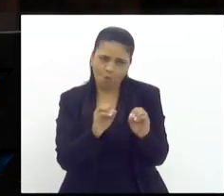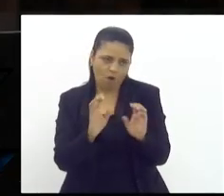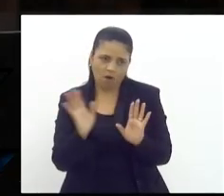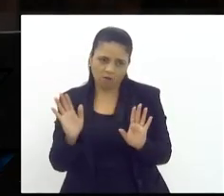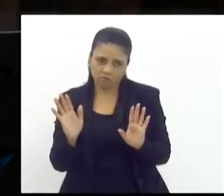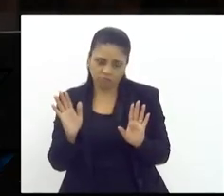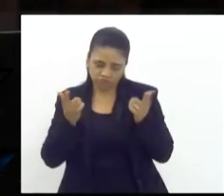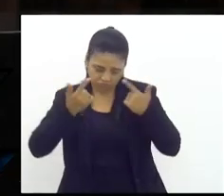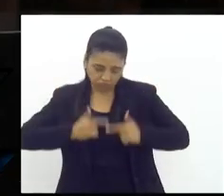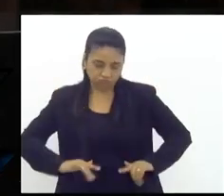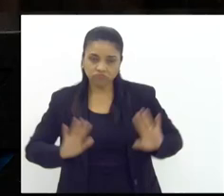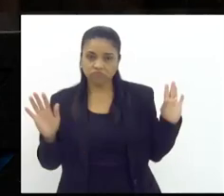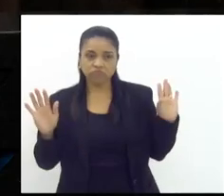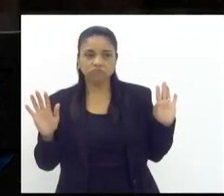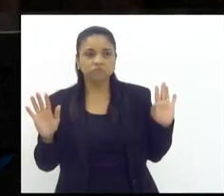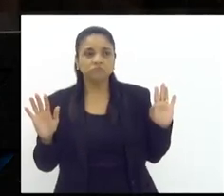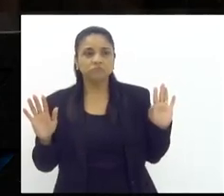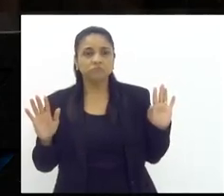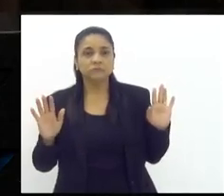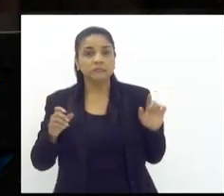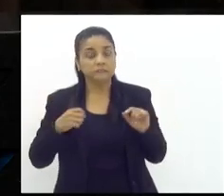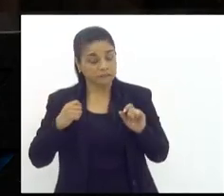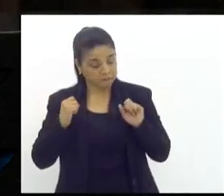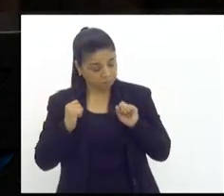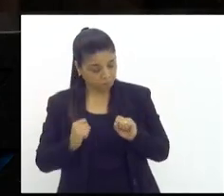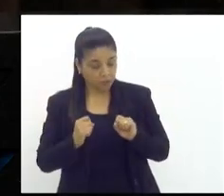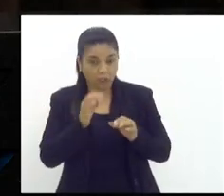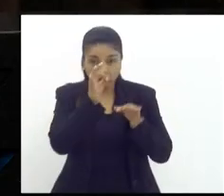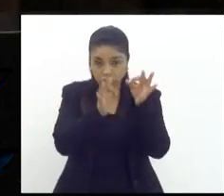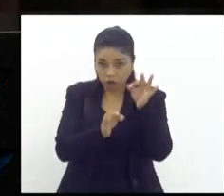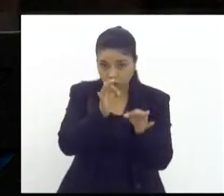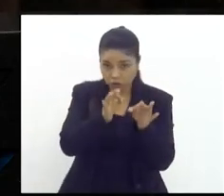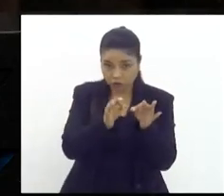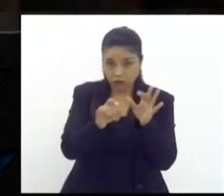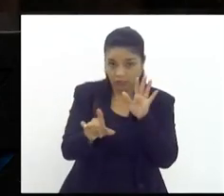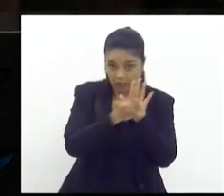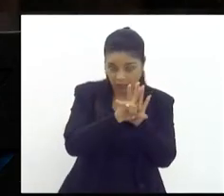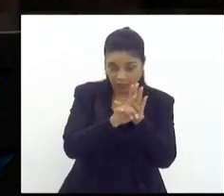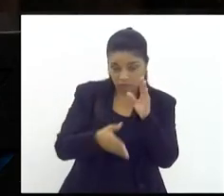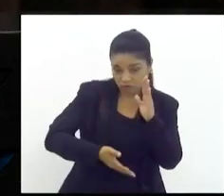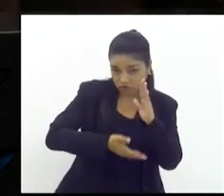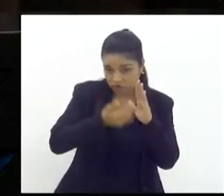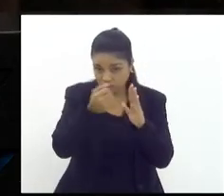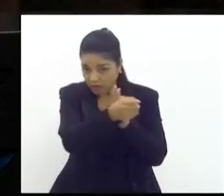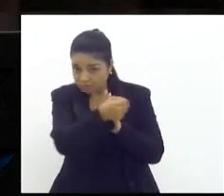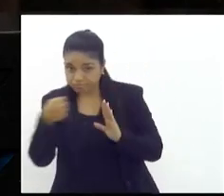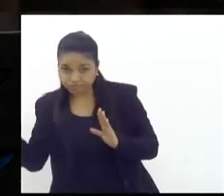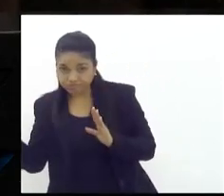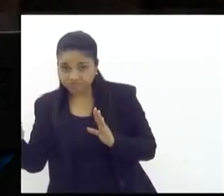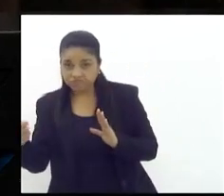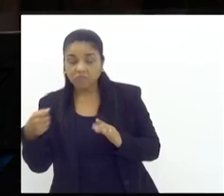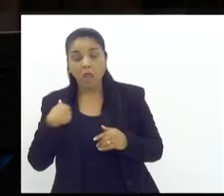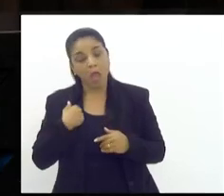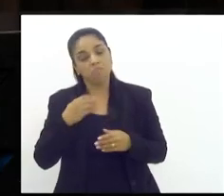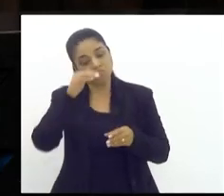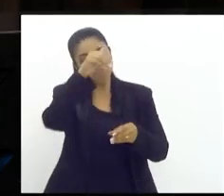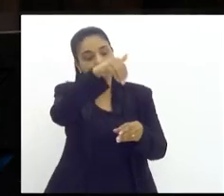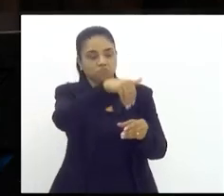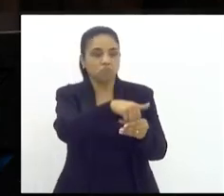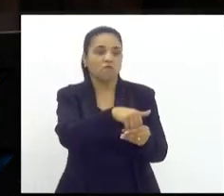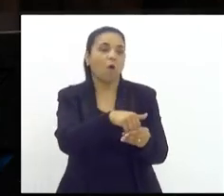se legalmente for possível tirá-los o plenário pode contar com meu voto